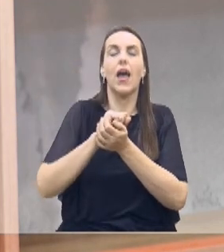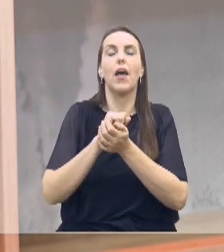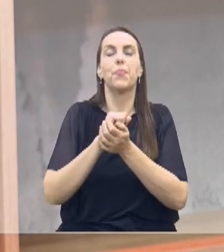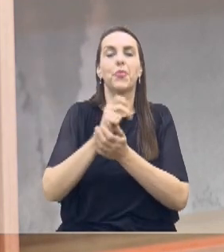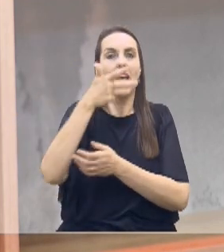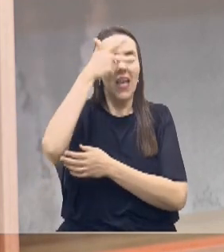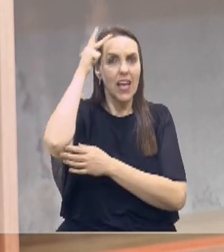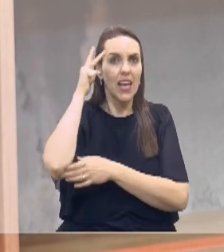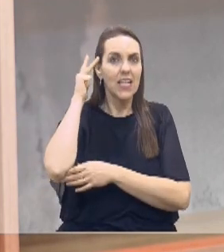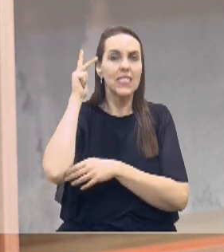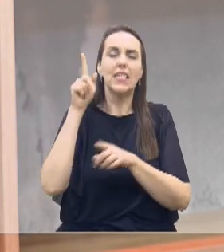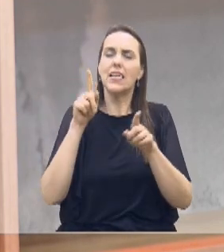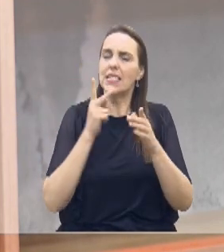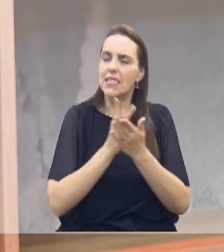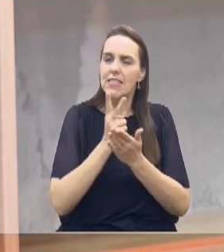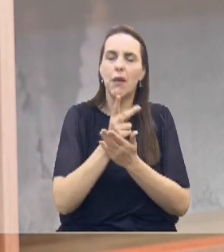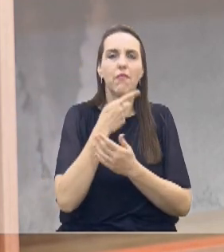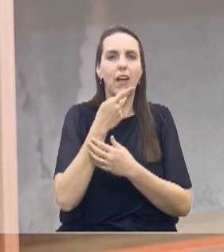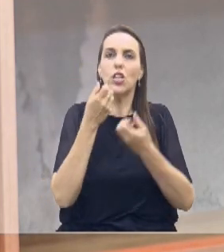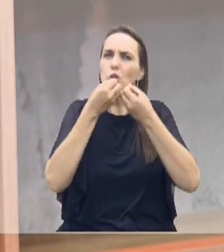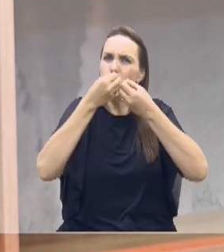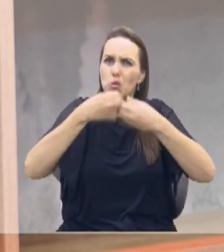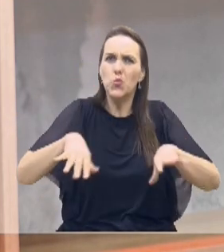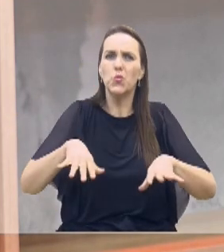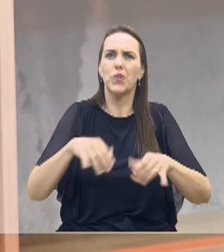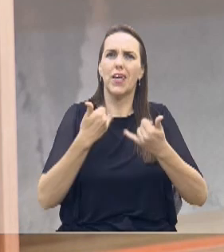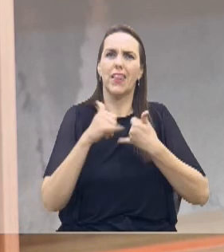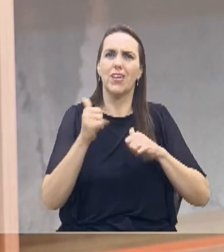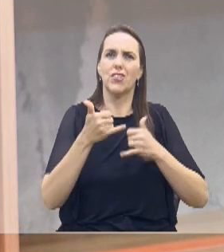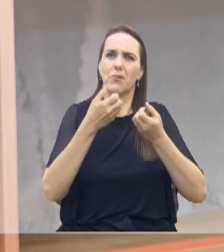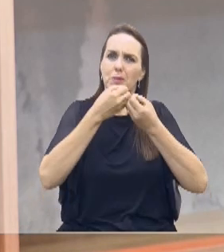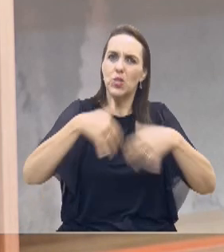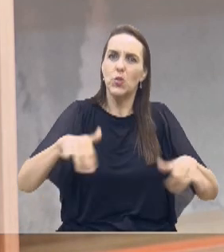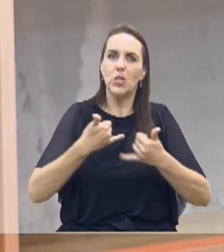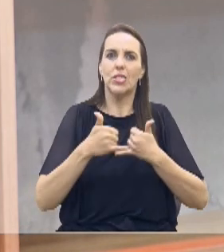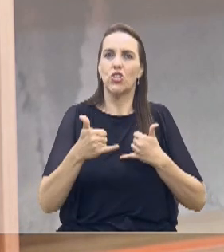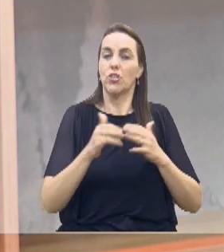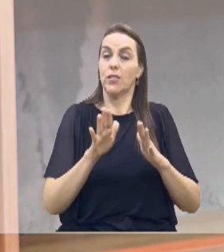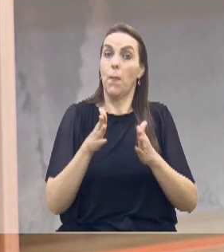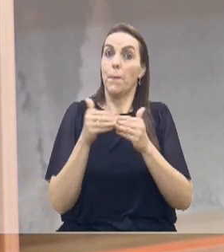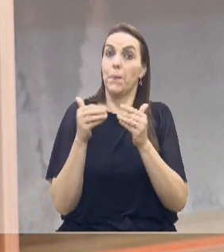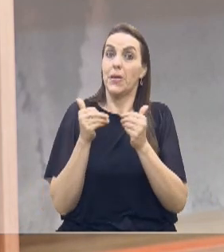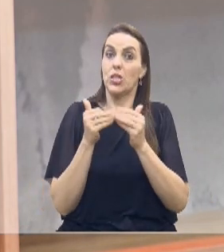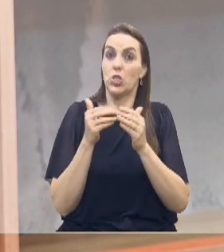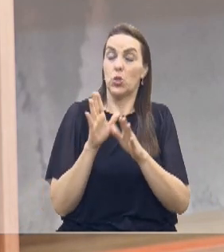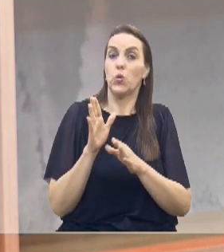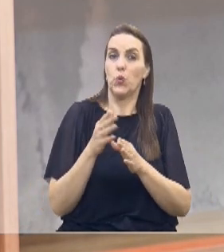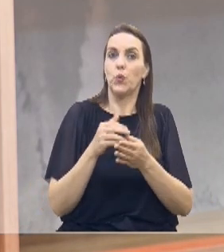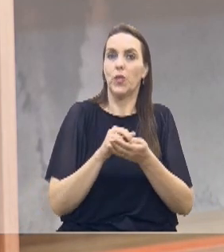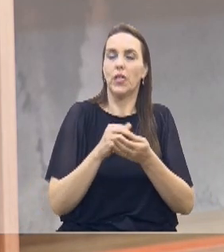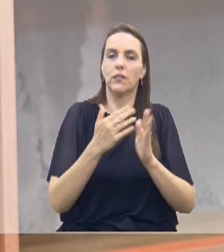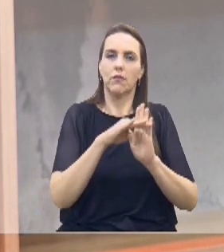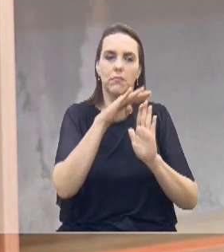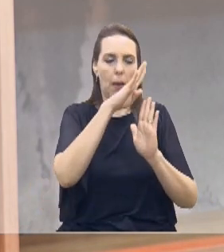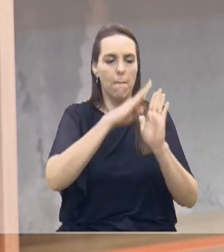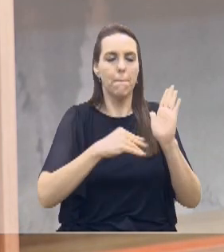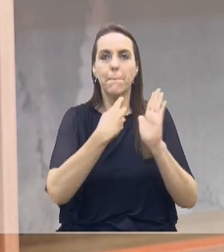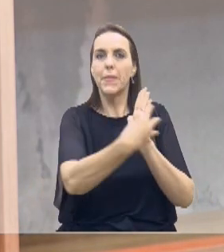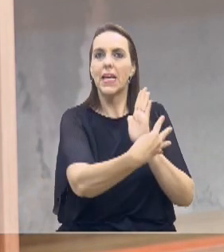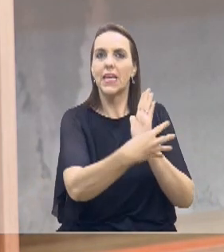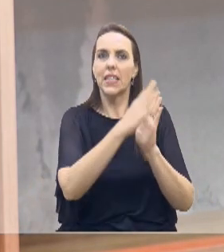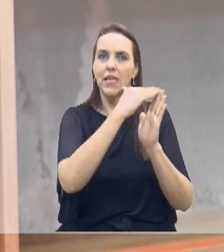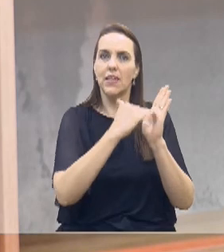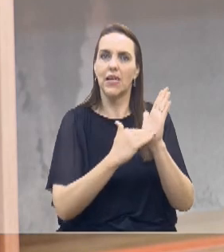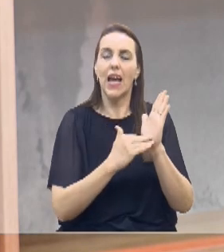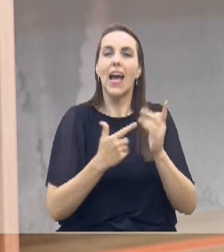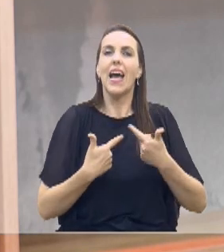batia muito era desperdício de energia elétrica. Exato. Então uma das primeiras coisas que ele pediu foi a planilha de consumo de energia elétrica. Ele